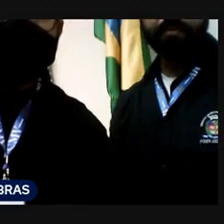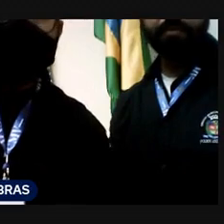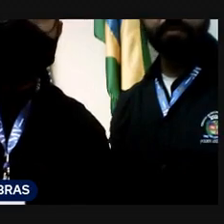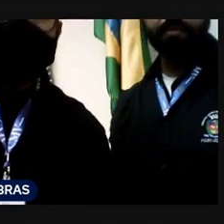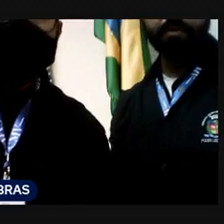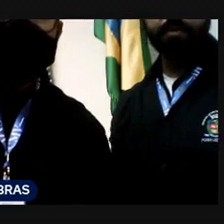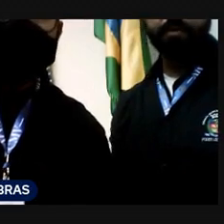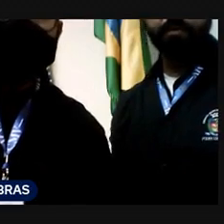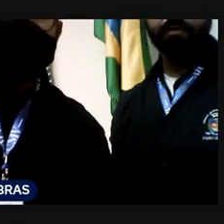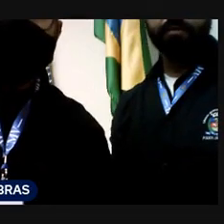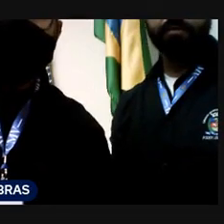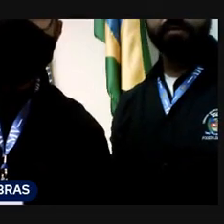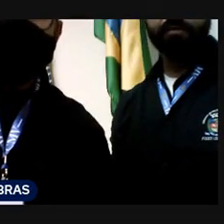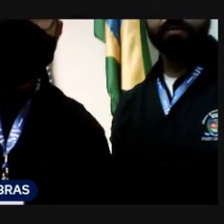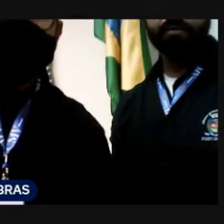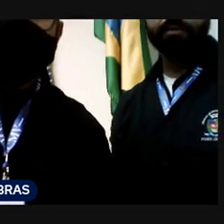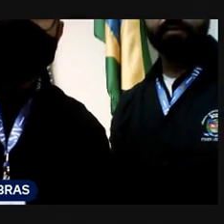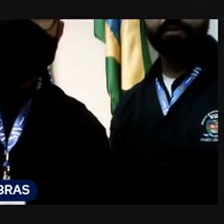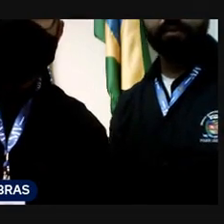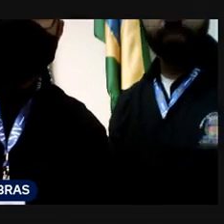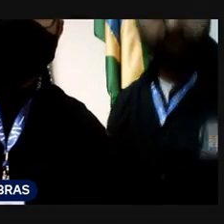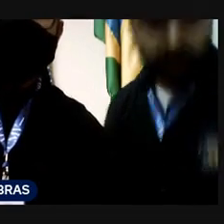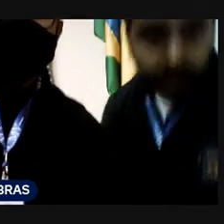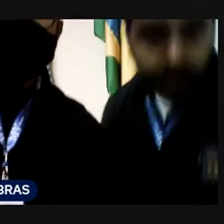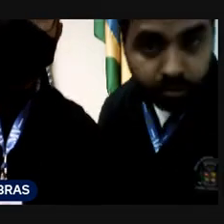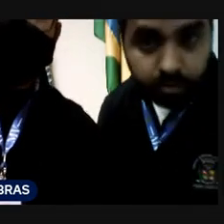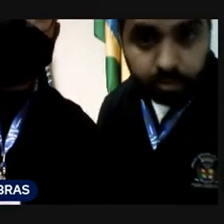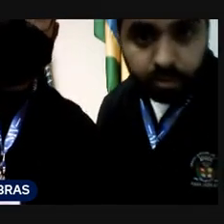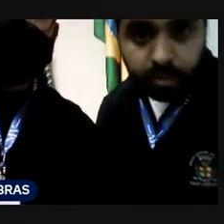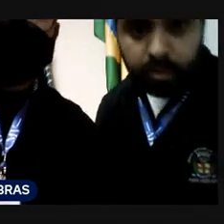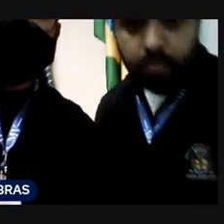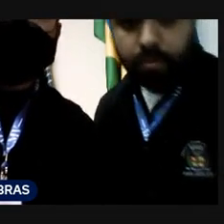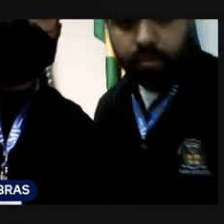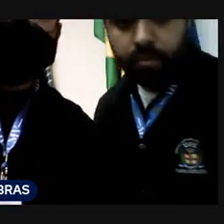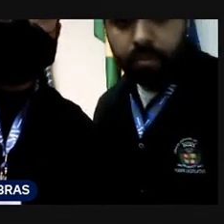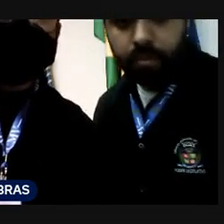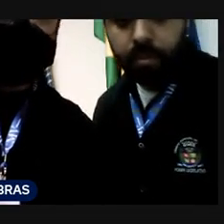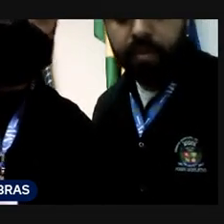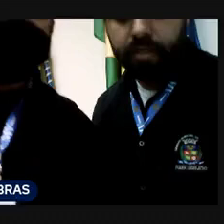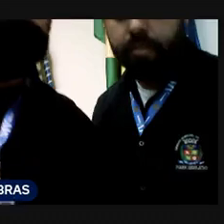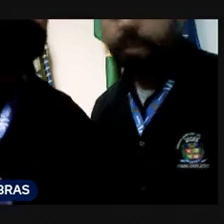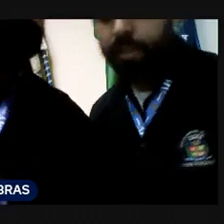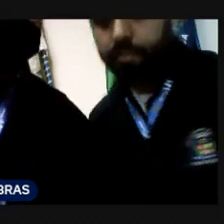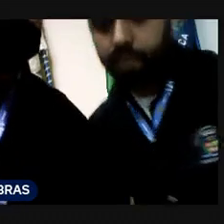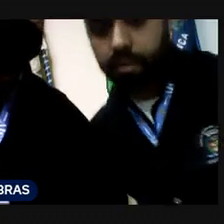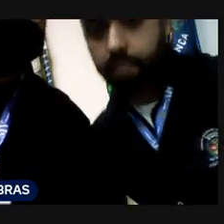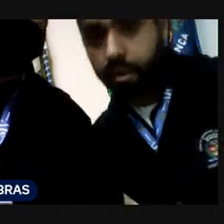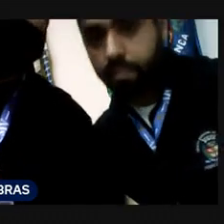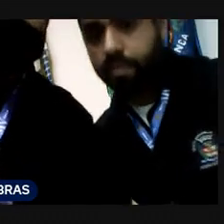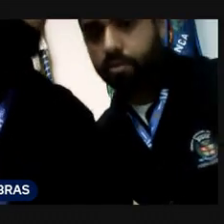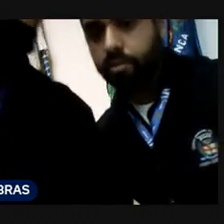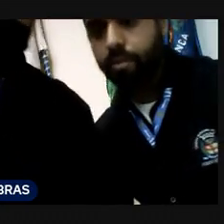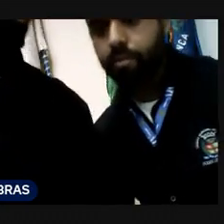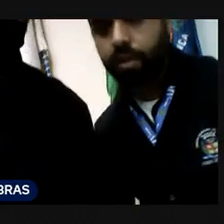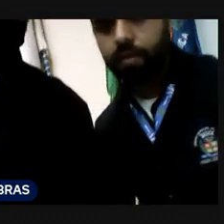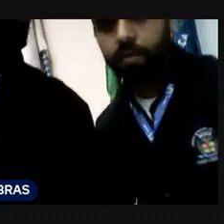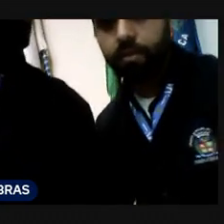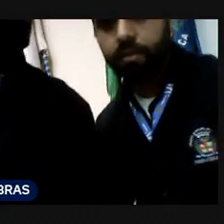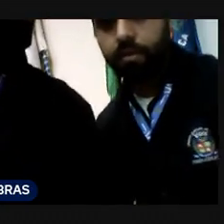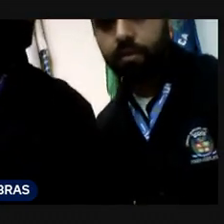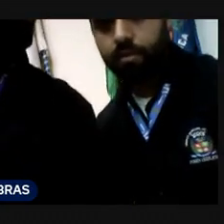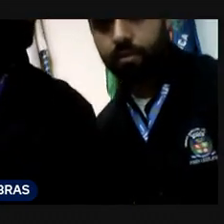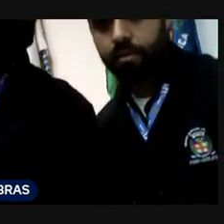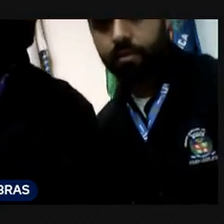lá seja utilizado por todos vocês. Lembrando que o banco tem que ser utilizado para ser mantido,